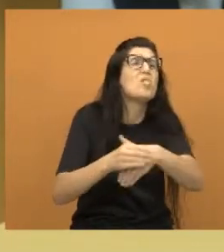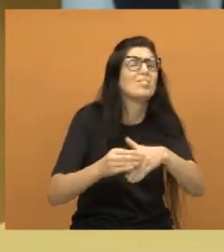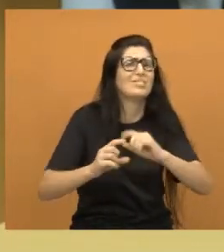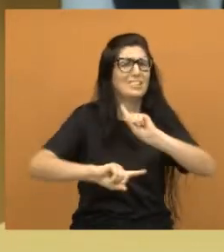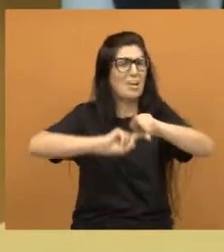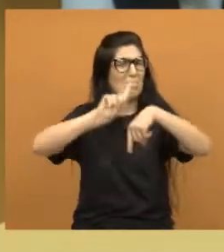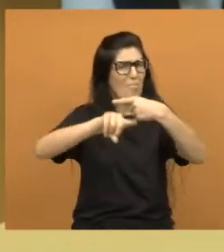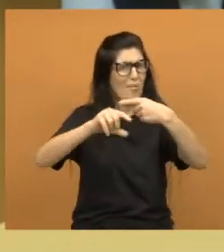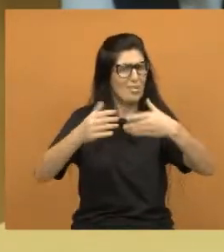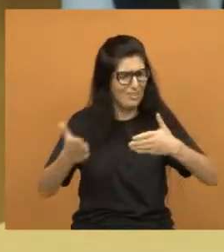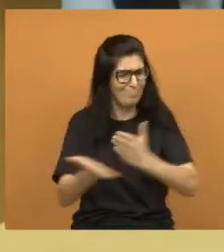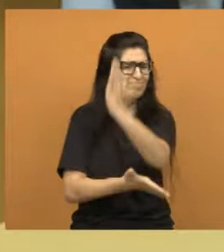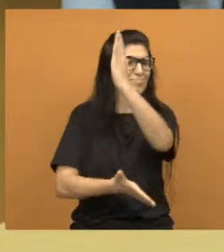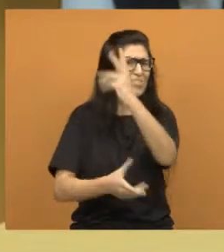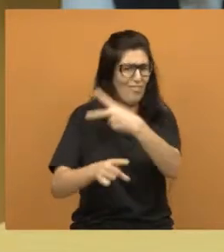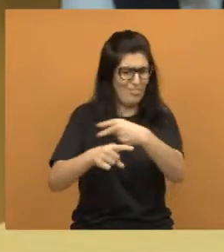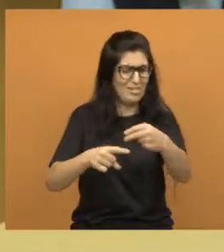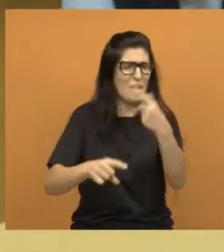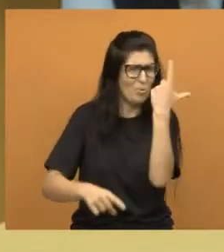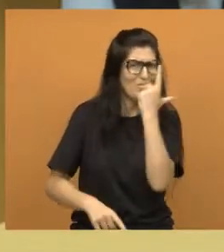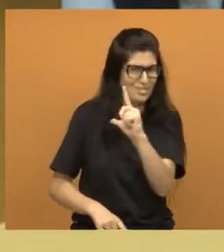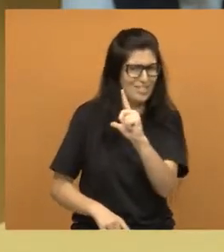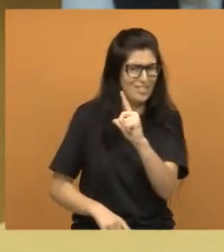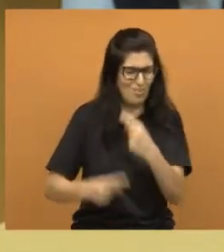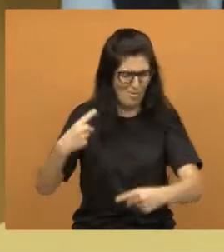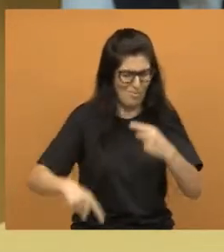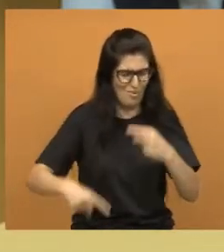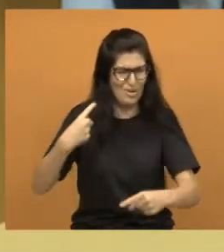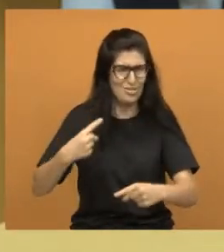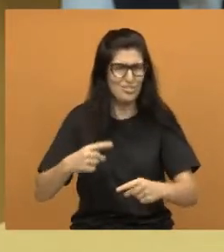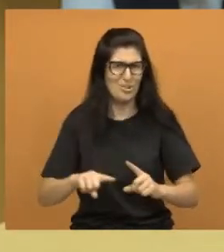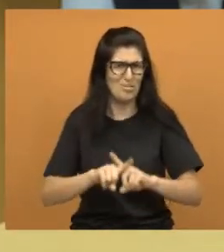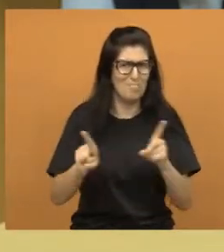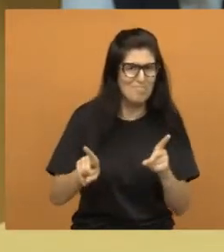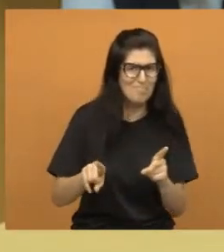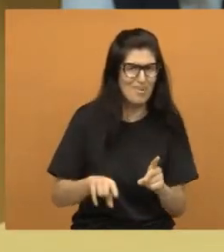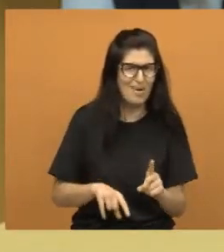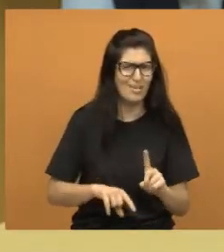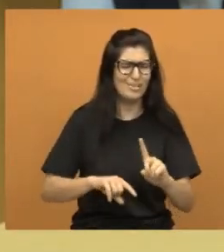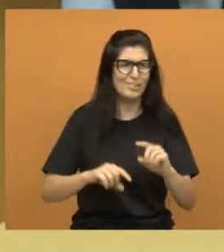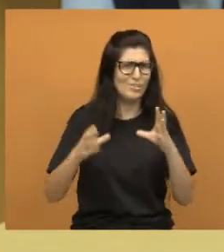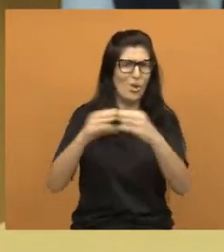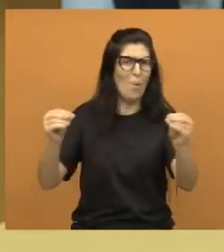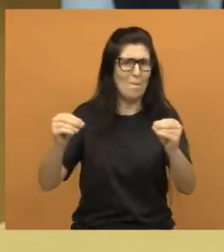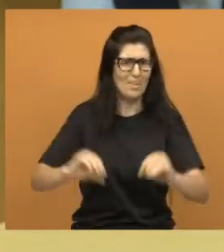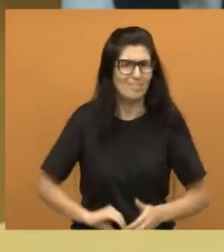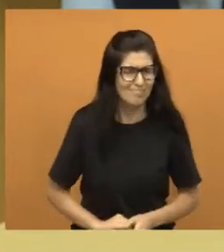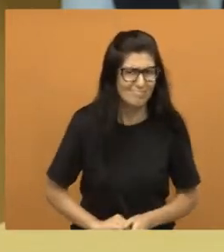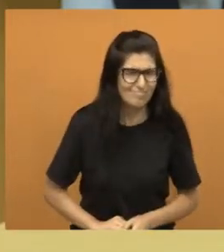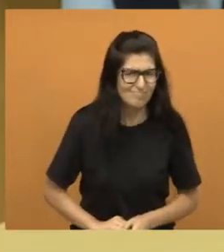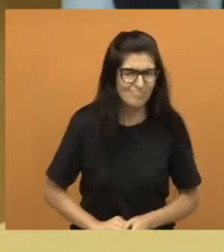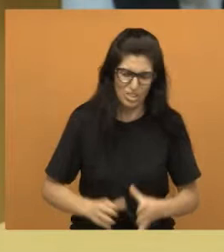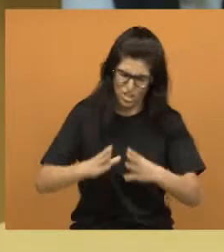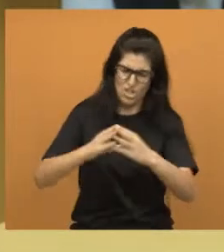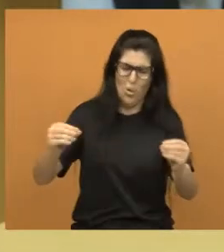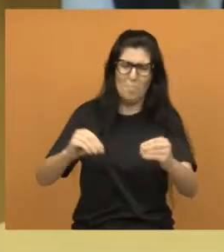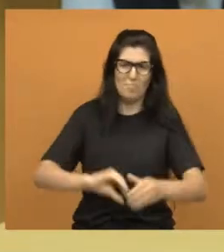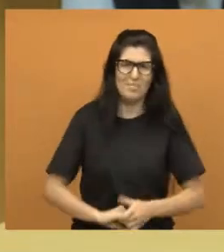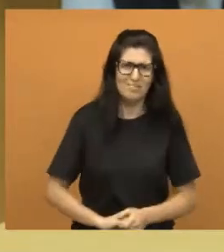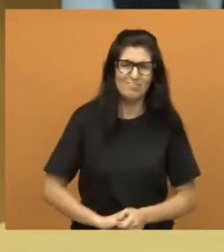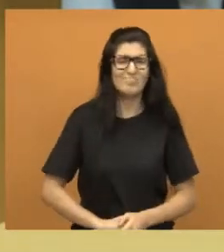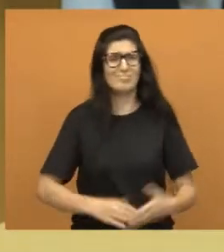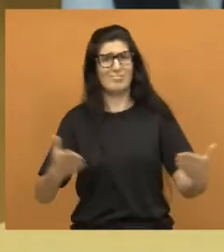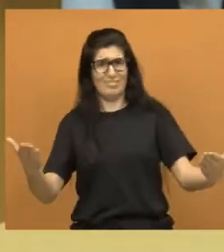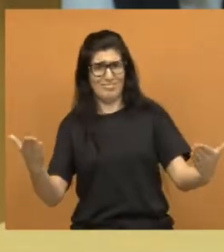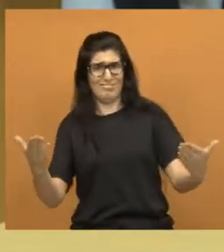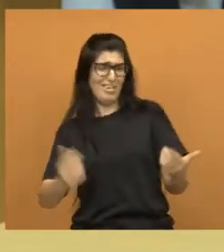gente reclamando comigo que não vê candidato que foi apoiado na beira do campo. Sabe o que eu falo? Tem que ir atrás deles.